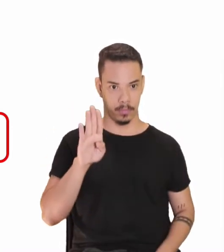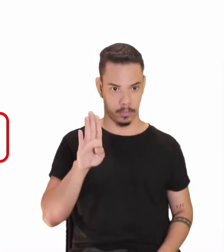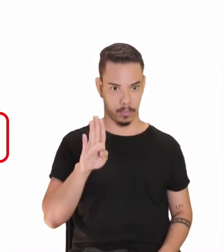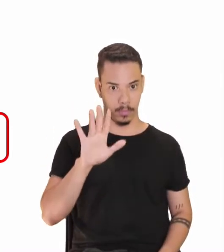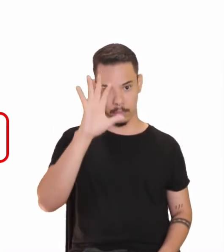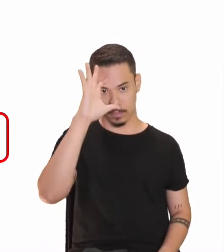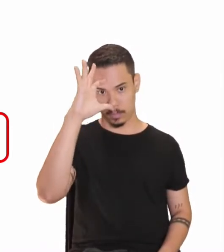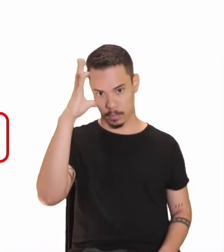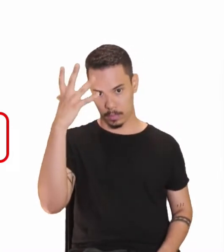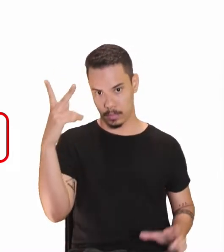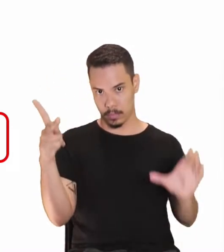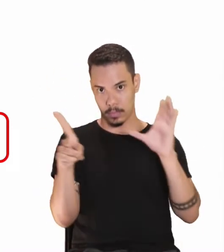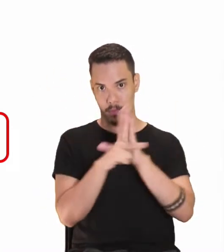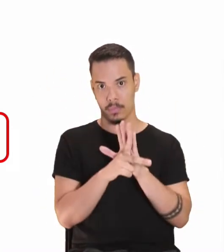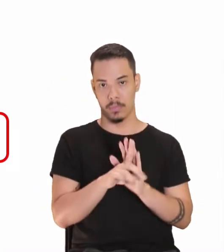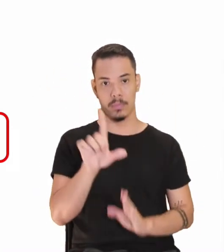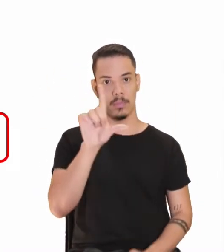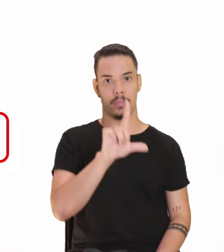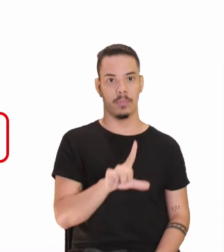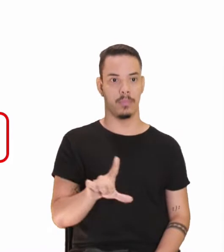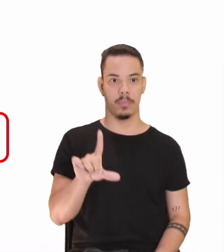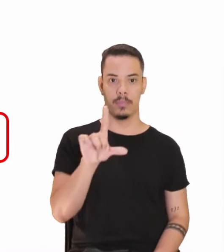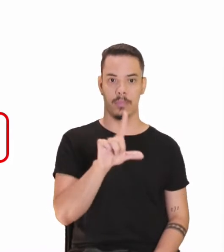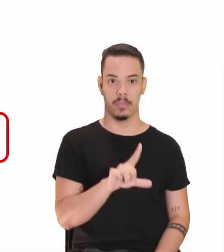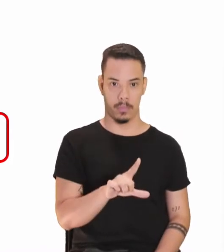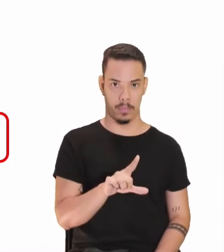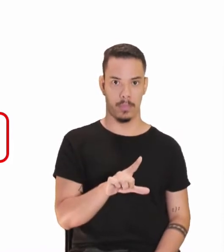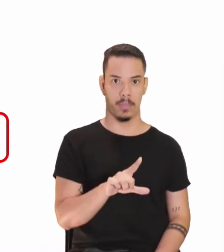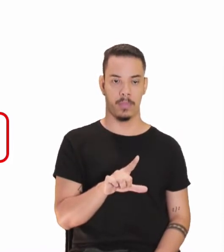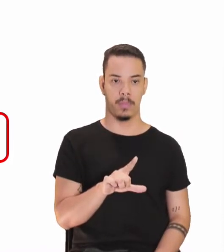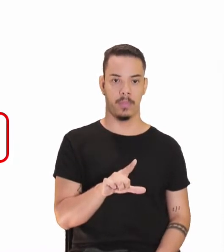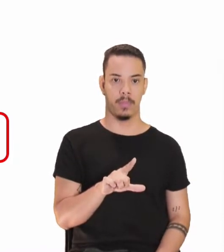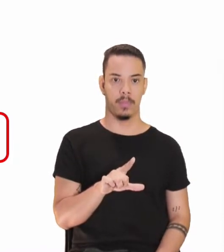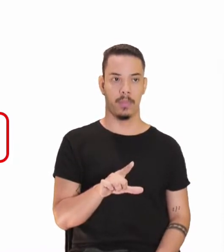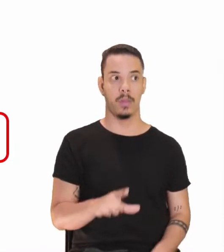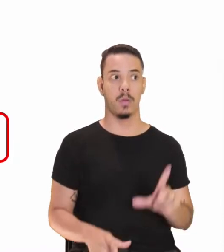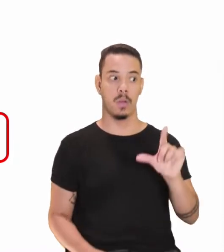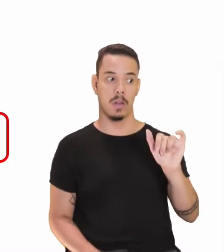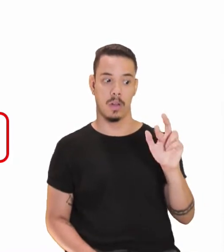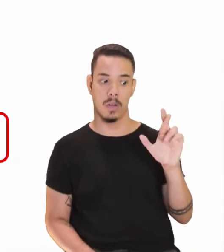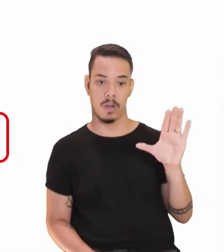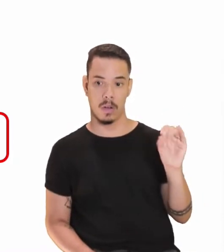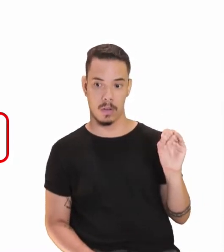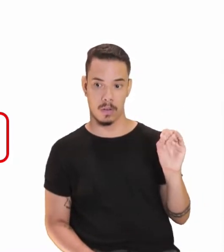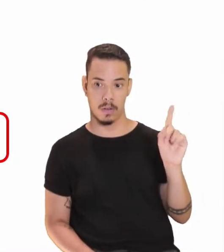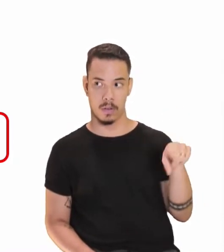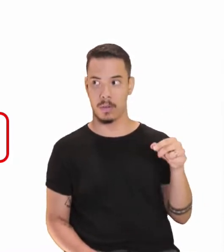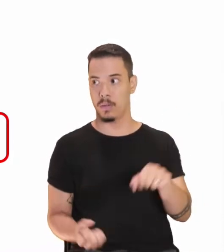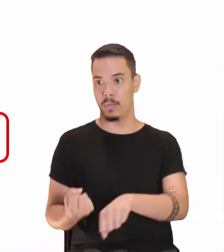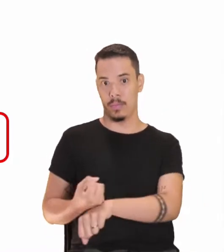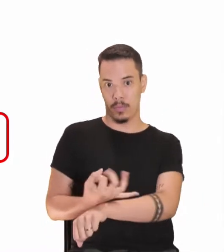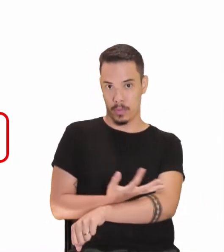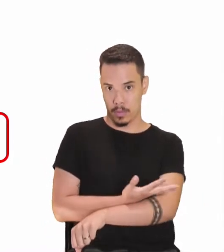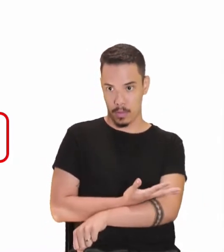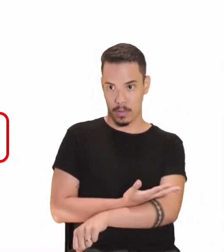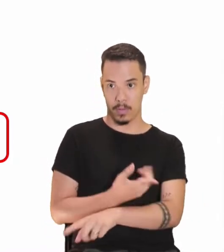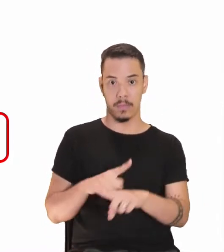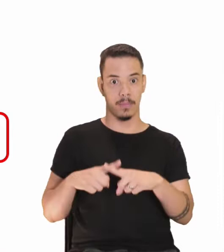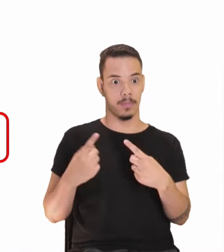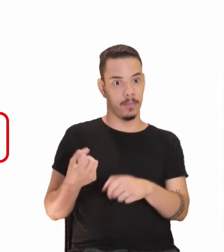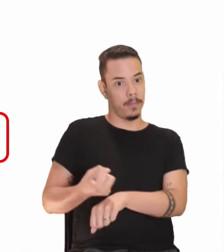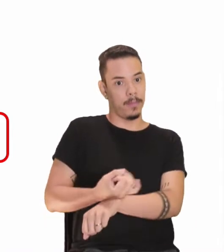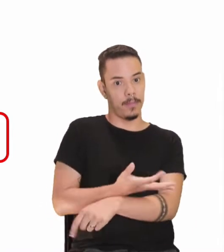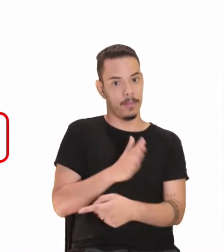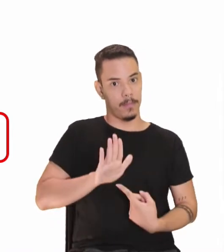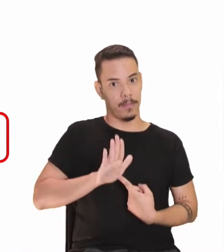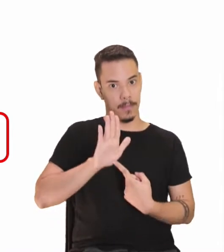é um gênero literário? Nós vamos ter o gênero lírico, é um texto de característica emocional, porém as emoções